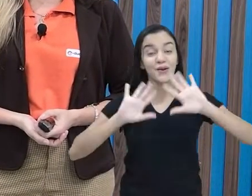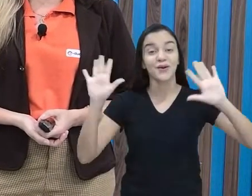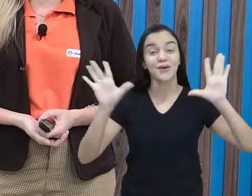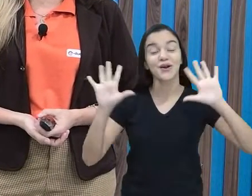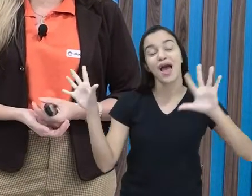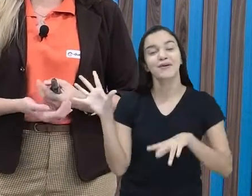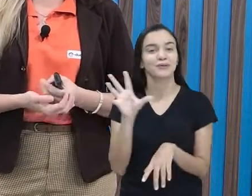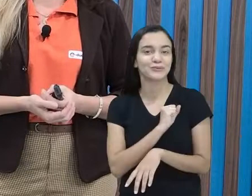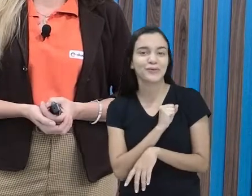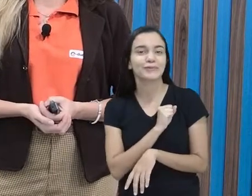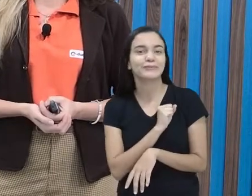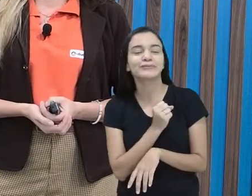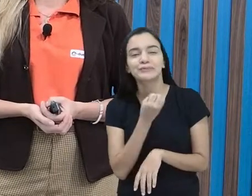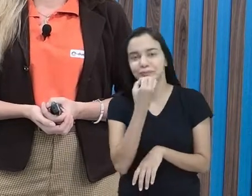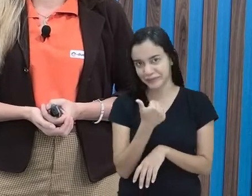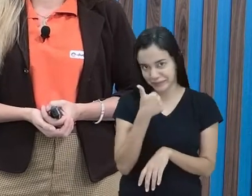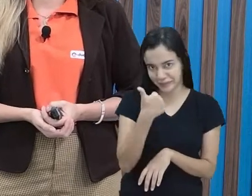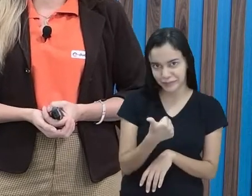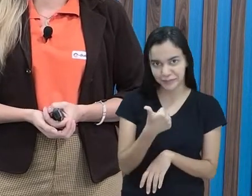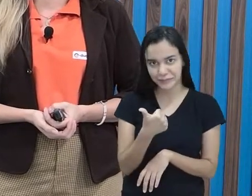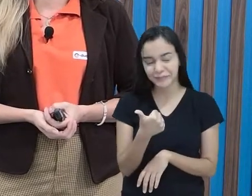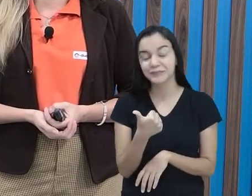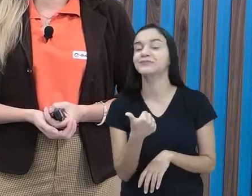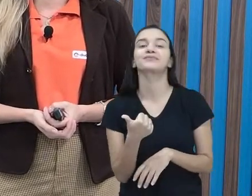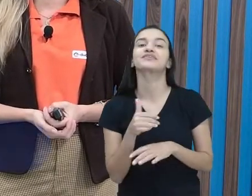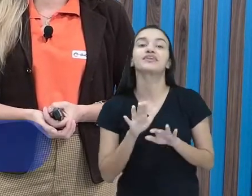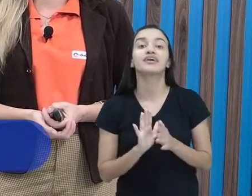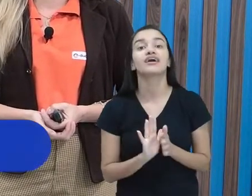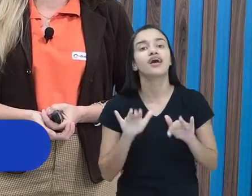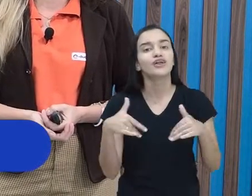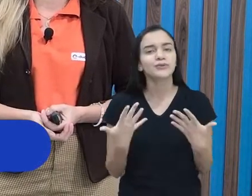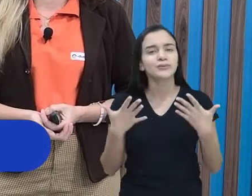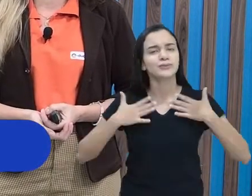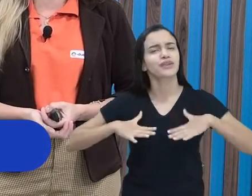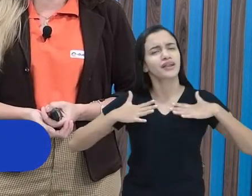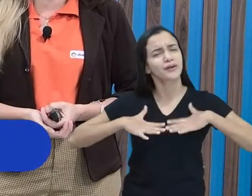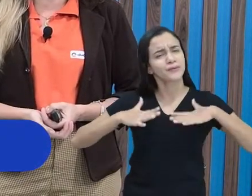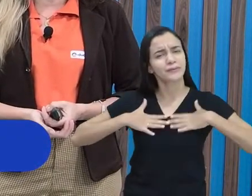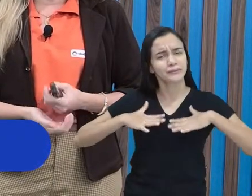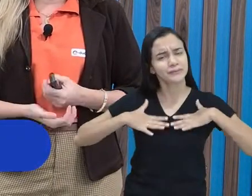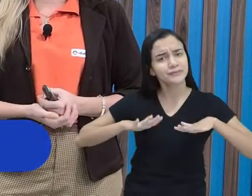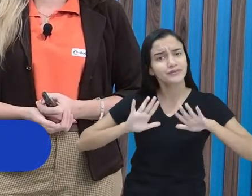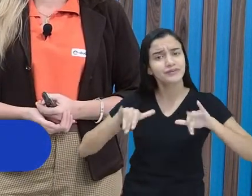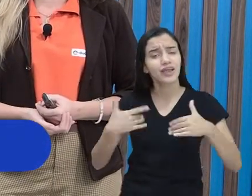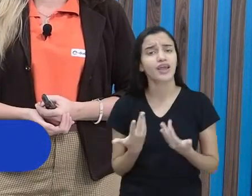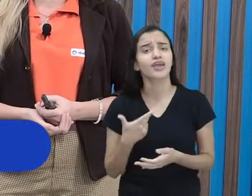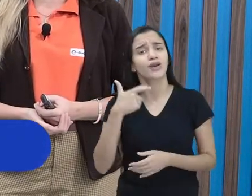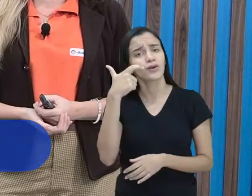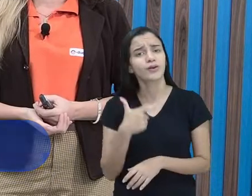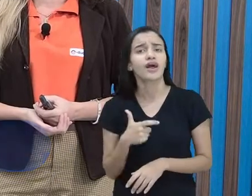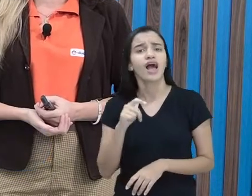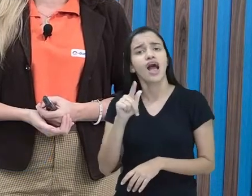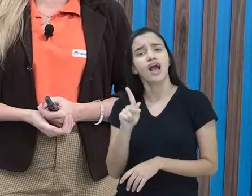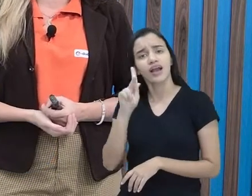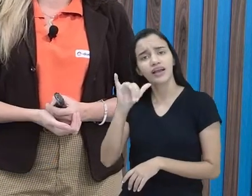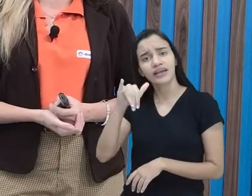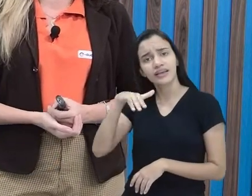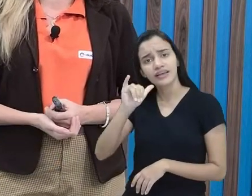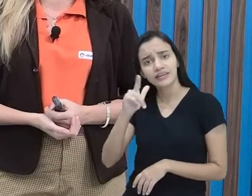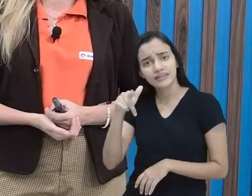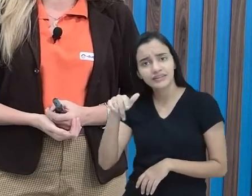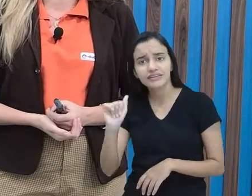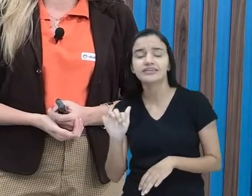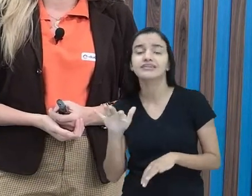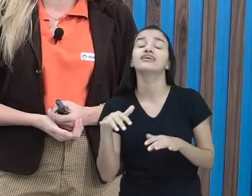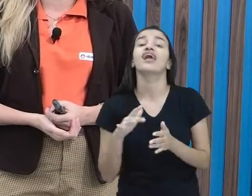Olá, meus amores, como é que vocês estão? Tá tudo de boa na Lagoa? Tudo tranquilo como um esquilo? Sou a professora Keise Marinho, de